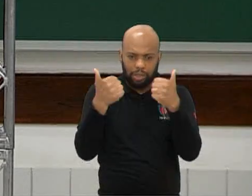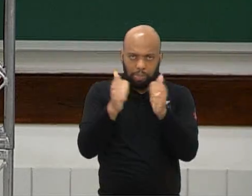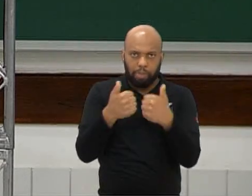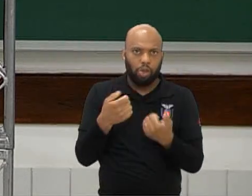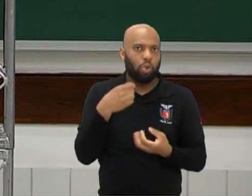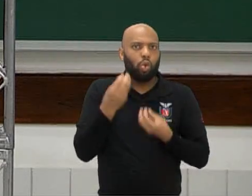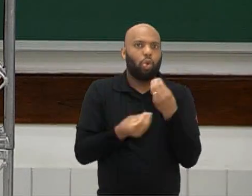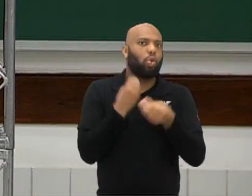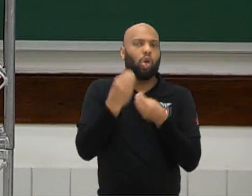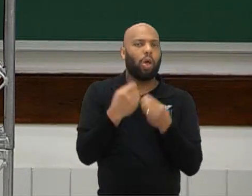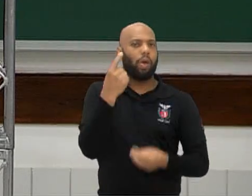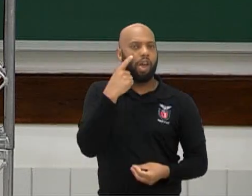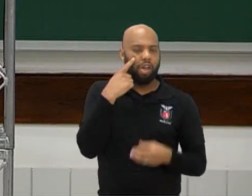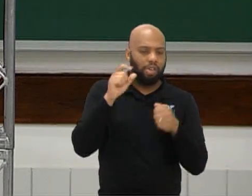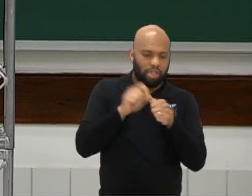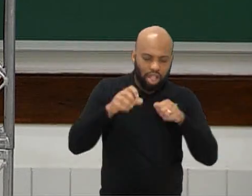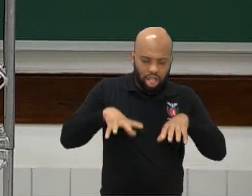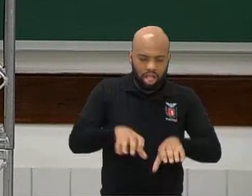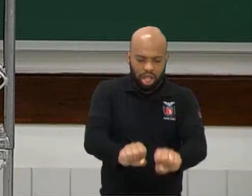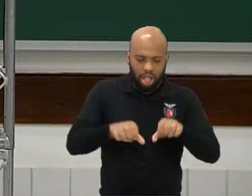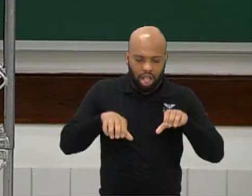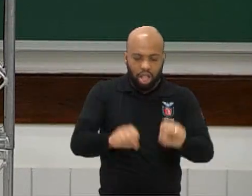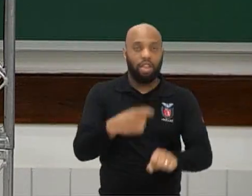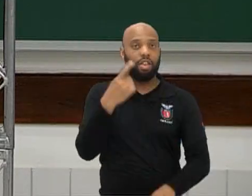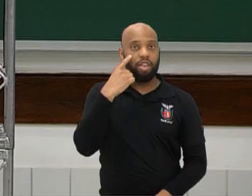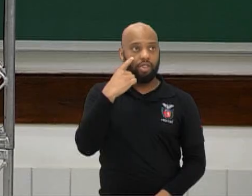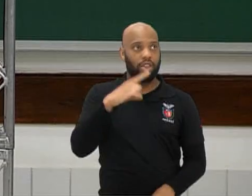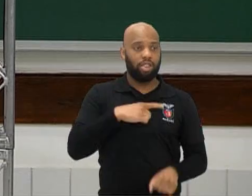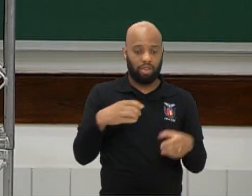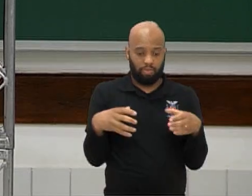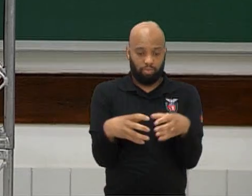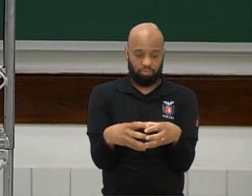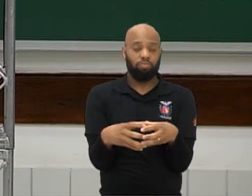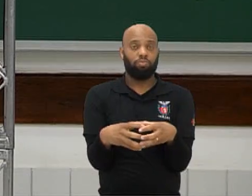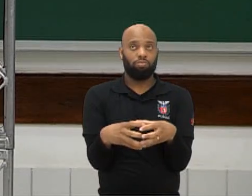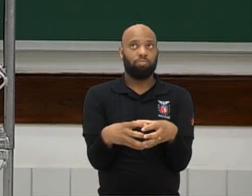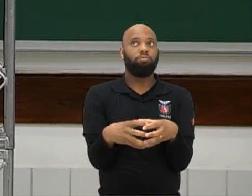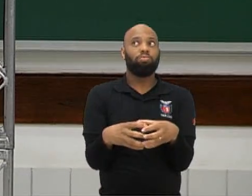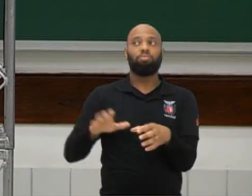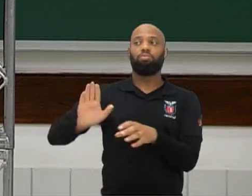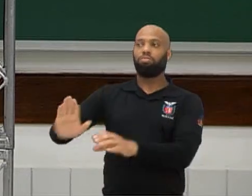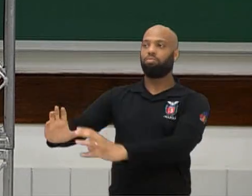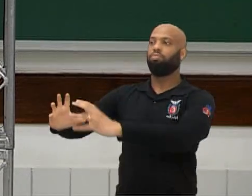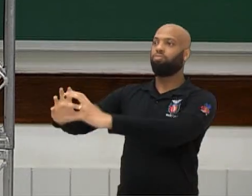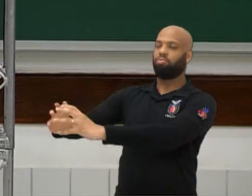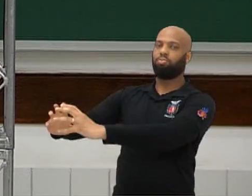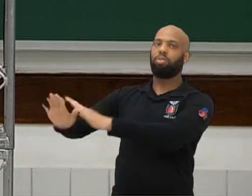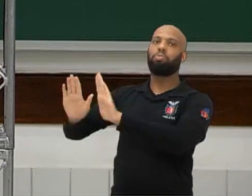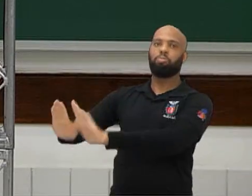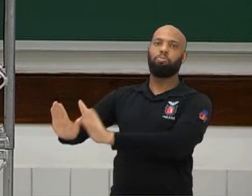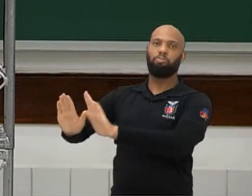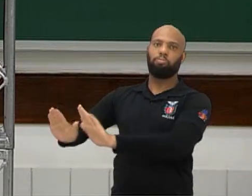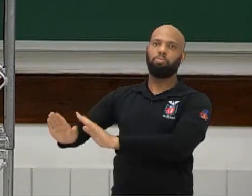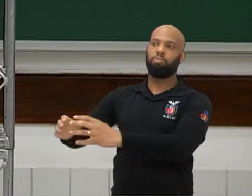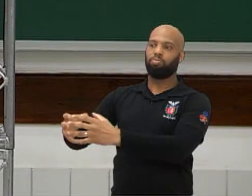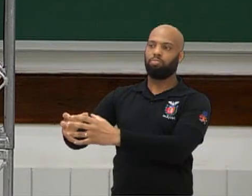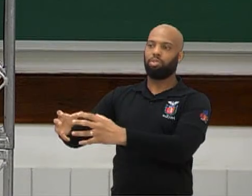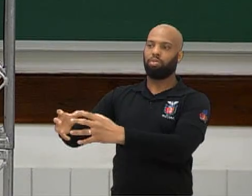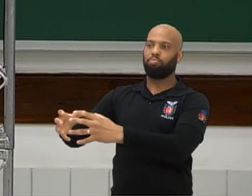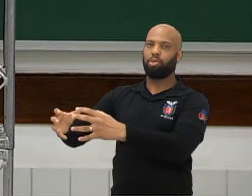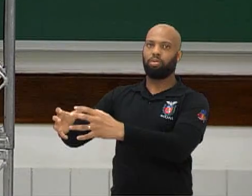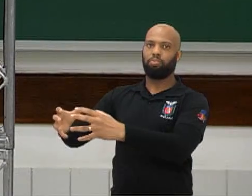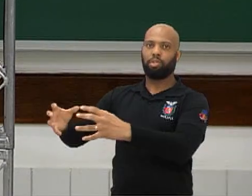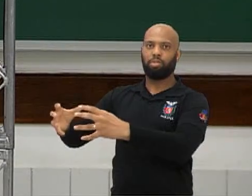pães. Acompanhe ele fazer a massa, veja que a massa fica bem pequenininha e ela tem que deixar a massa descansar e